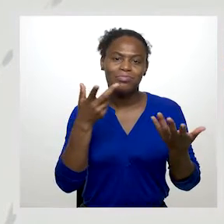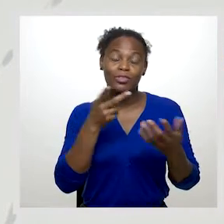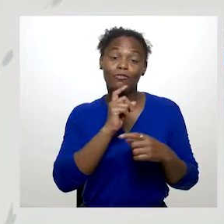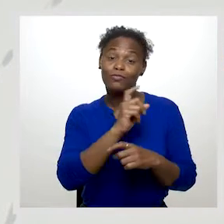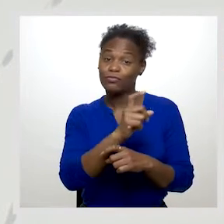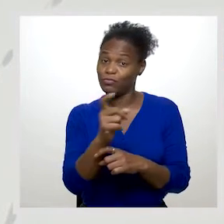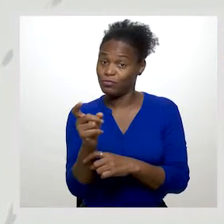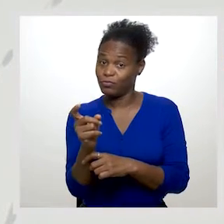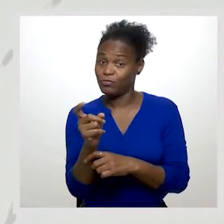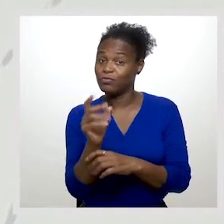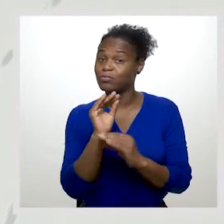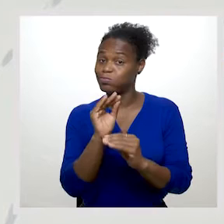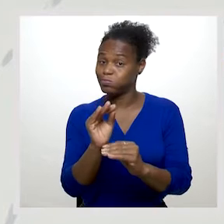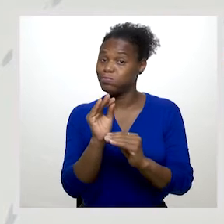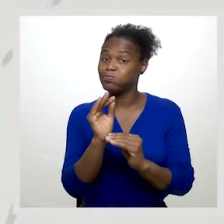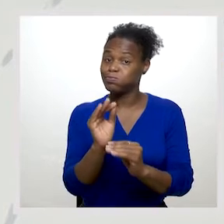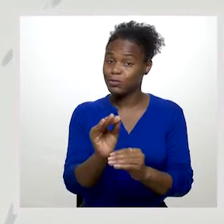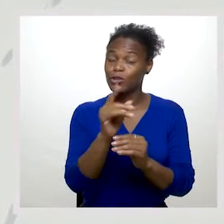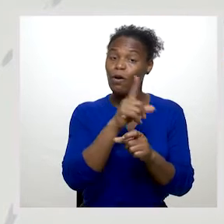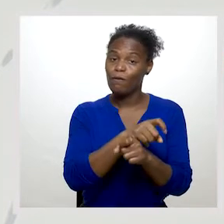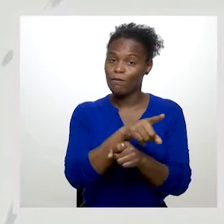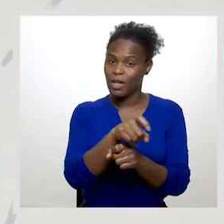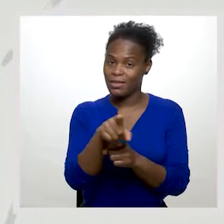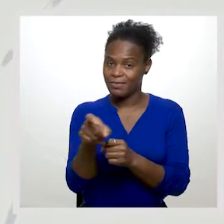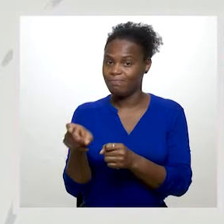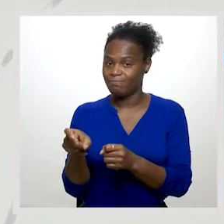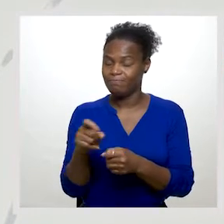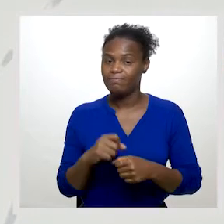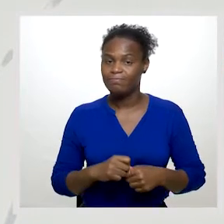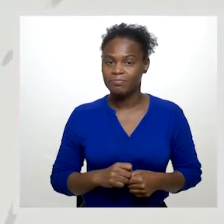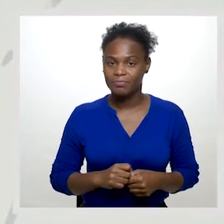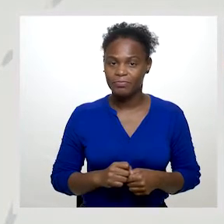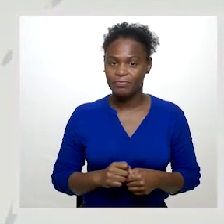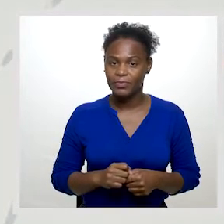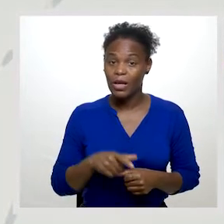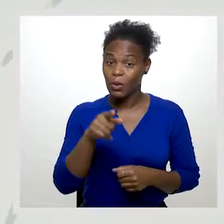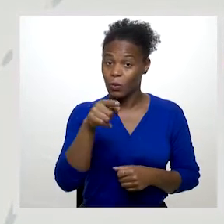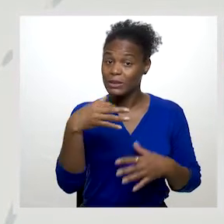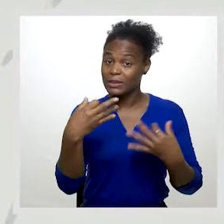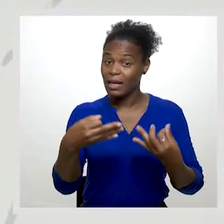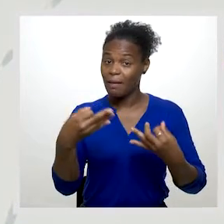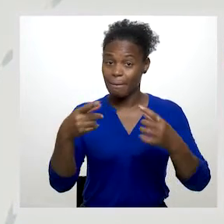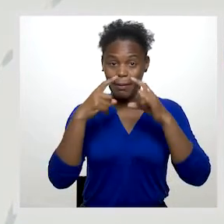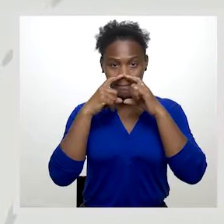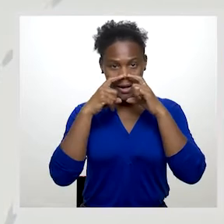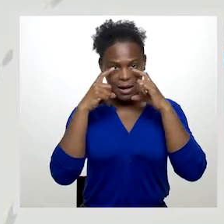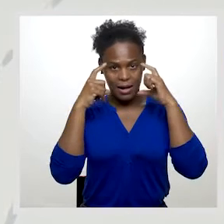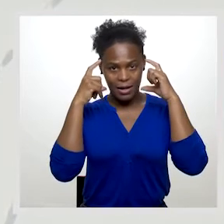as recomendações acerca da Covid-19. Usem sempre as